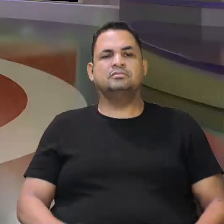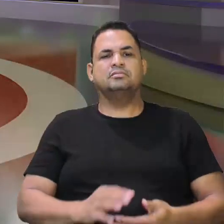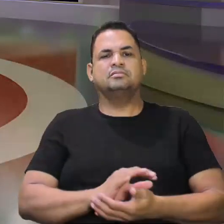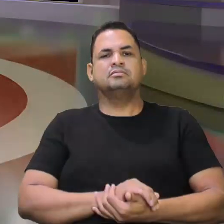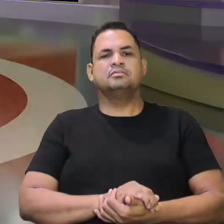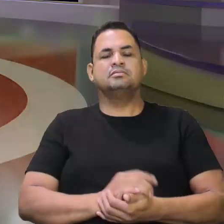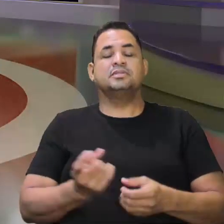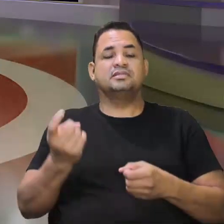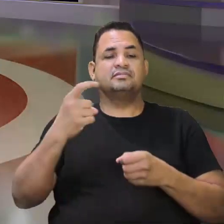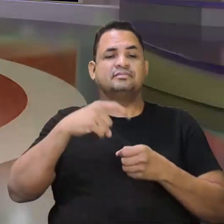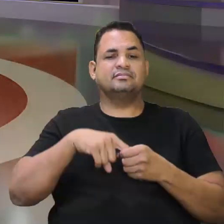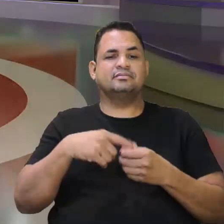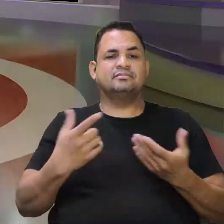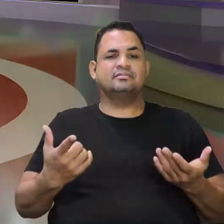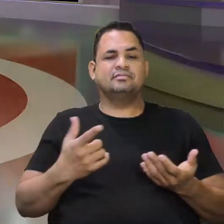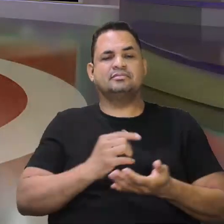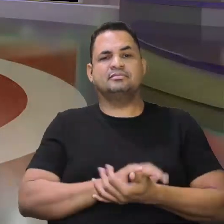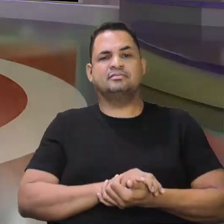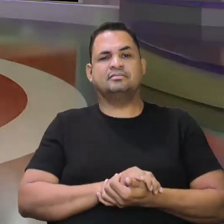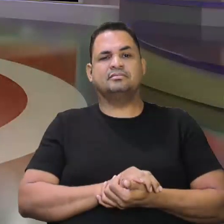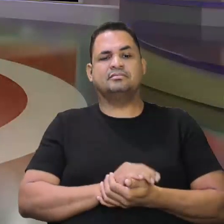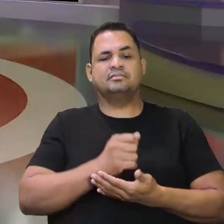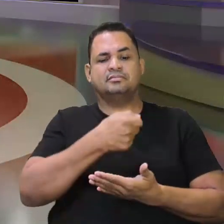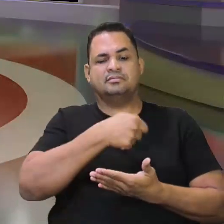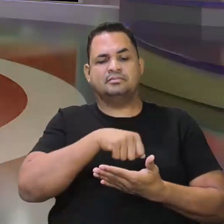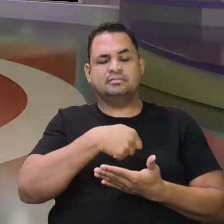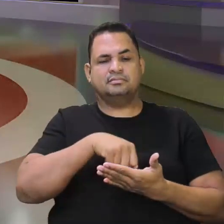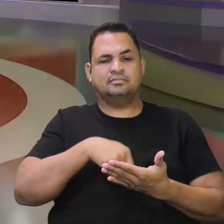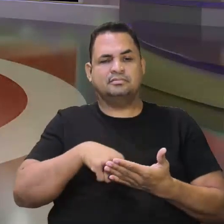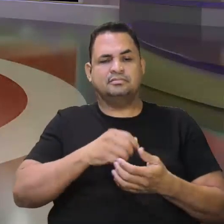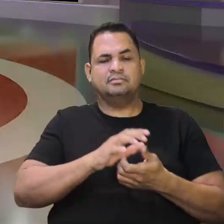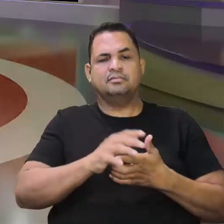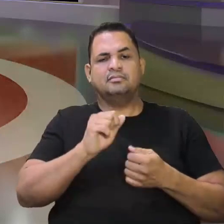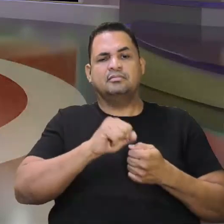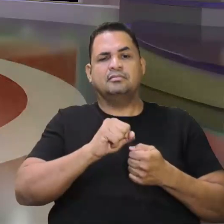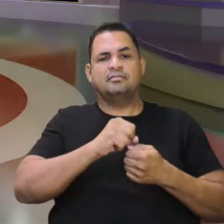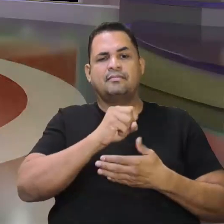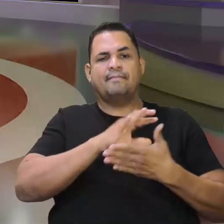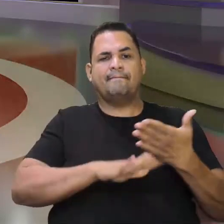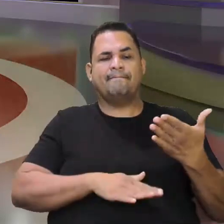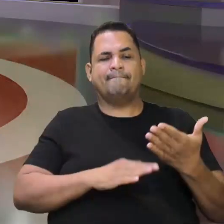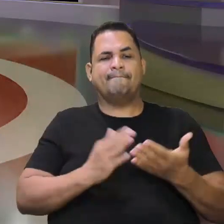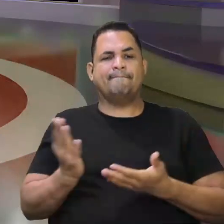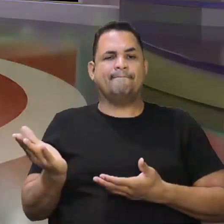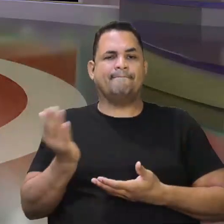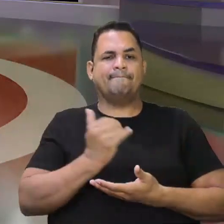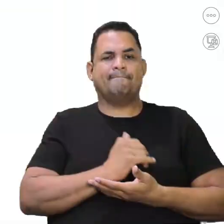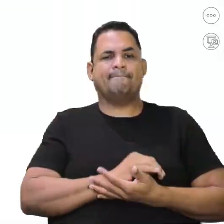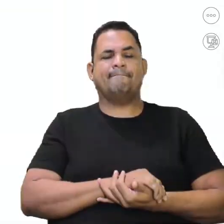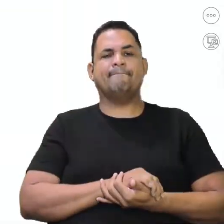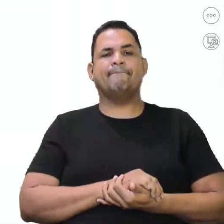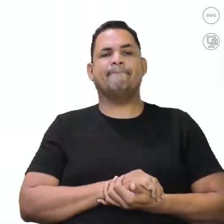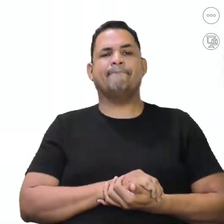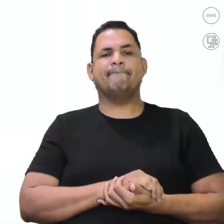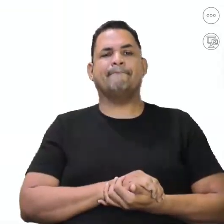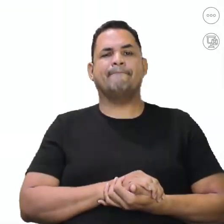We're back, estamos de volta e agora vamos resolver as nossas questões. Let's go?